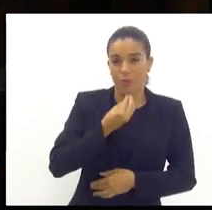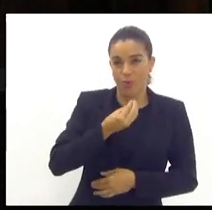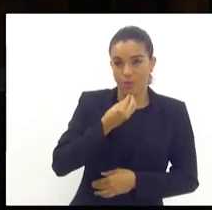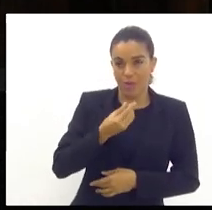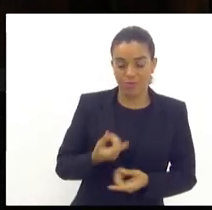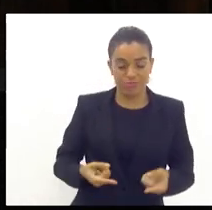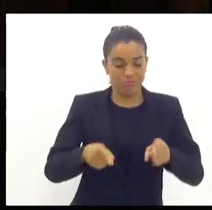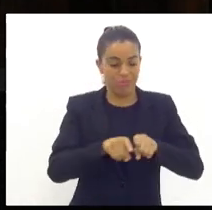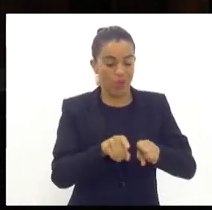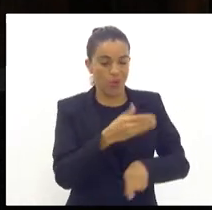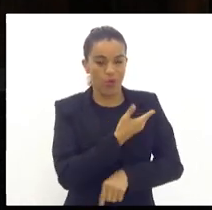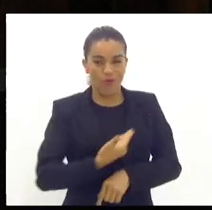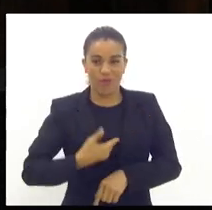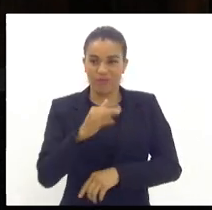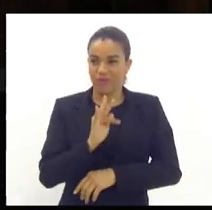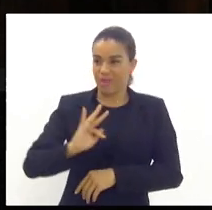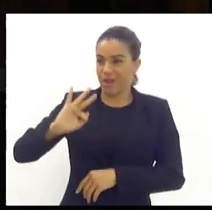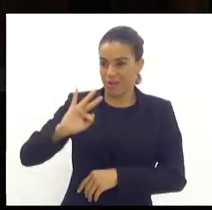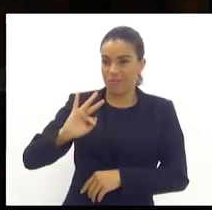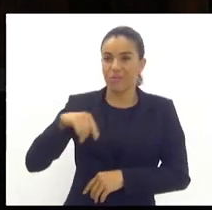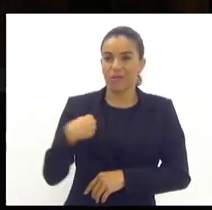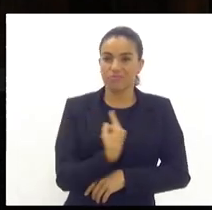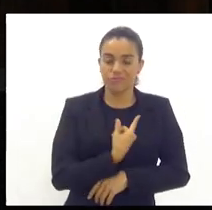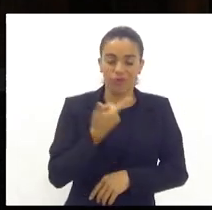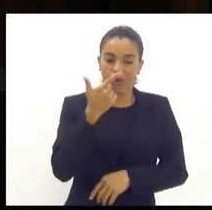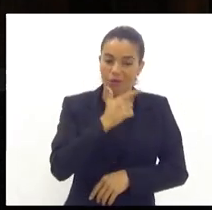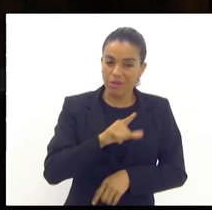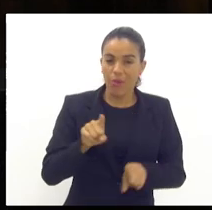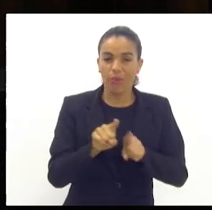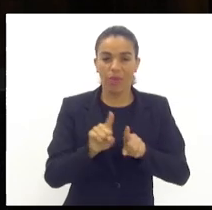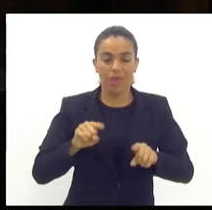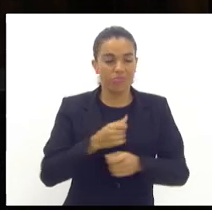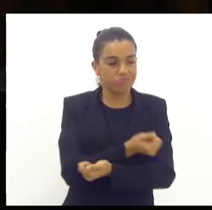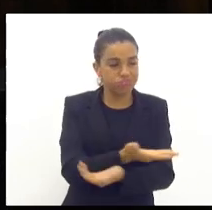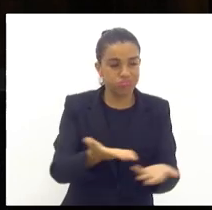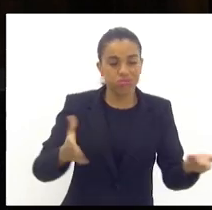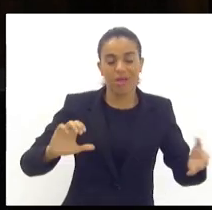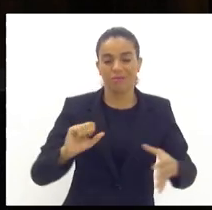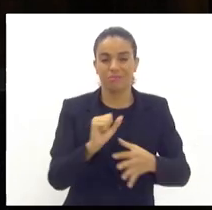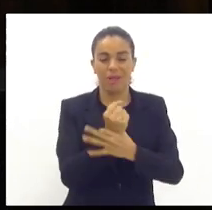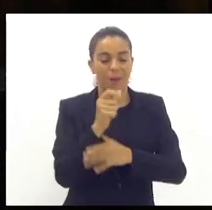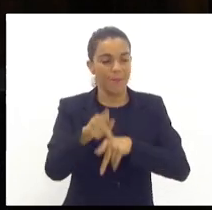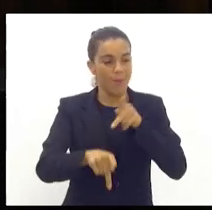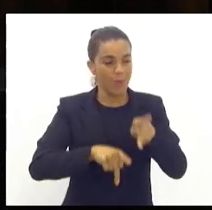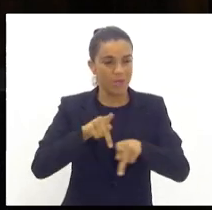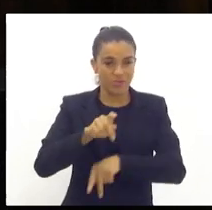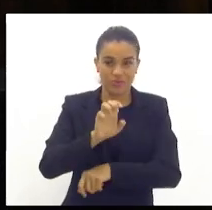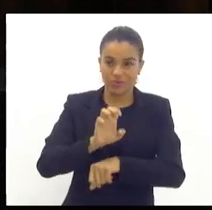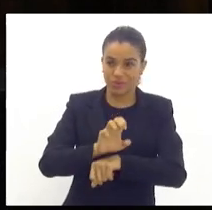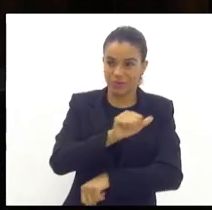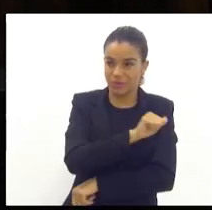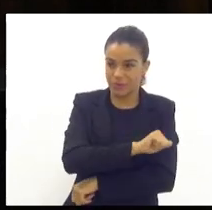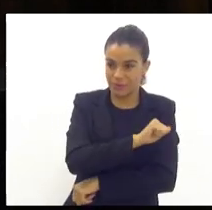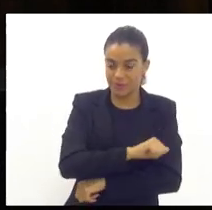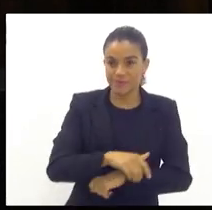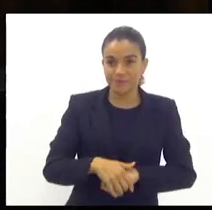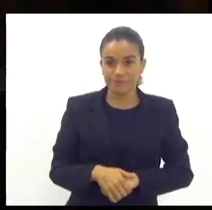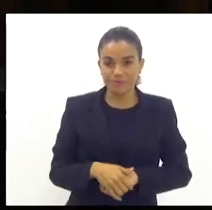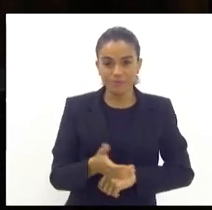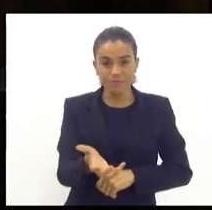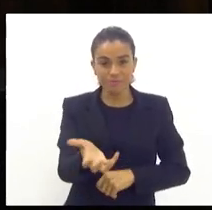essa parceria com o governo federal para que a gente possa aí trazer segurança de volta à população do Estado do Rio de Janeiro. Então, queria